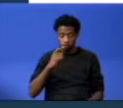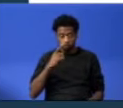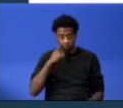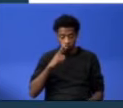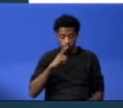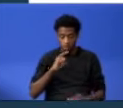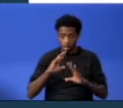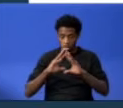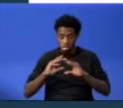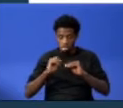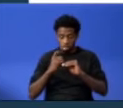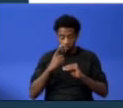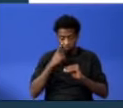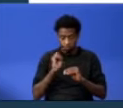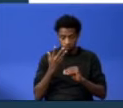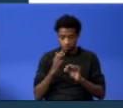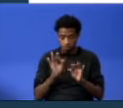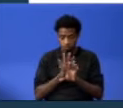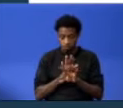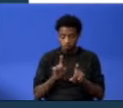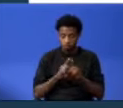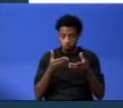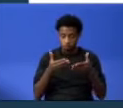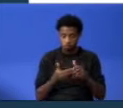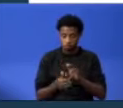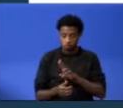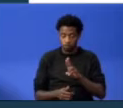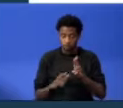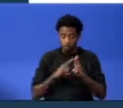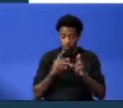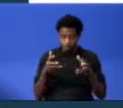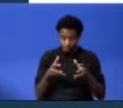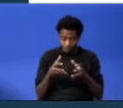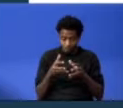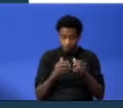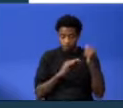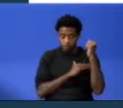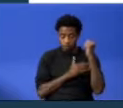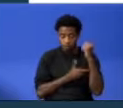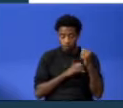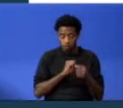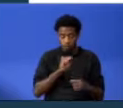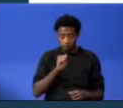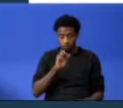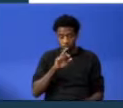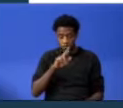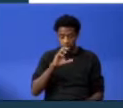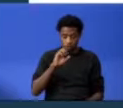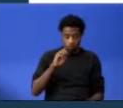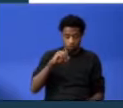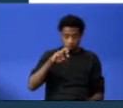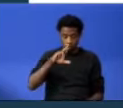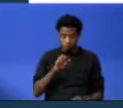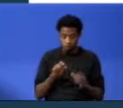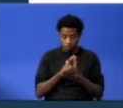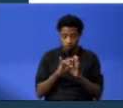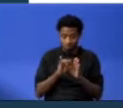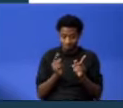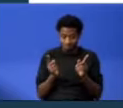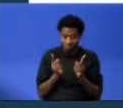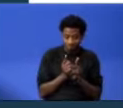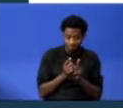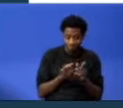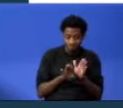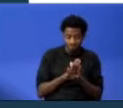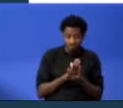quando tudo isso acontece, você tem agora o encurtamento da estrutura do sarcômero. Então, eles encurtam e chega até